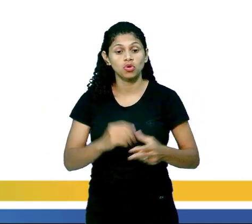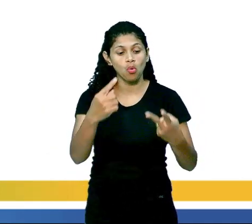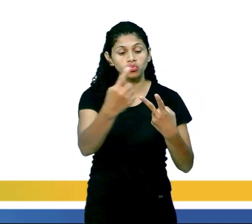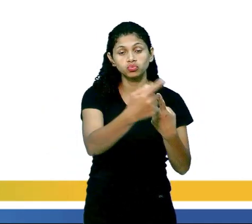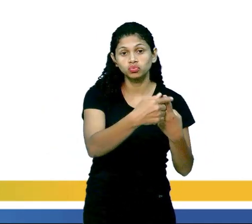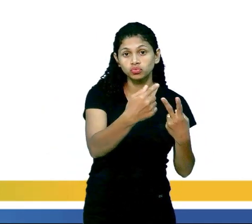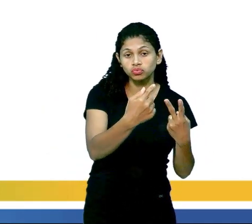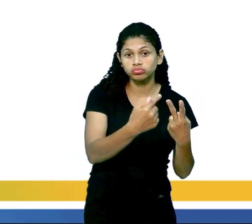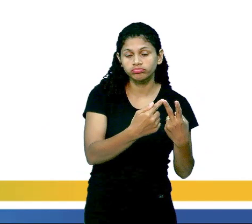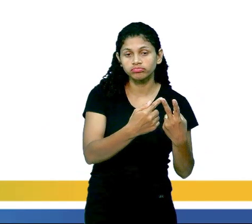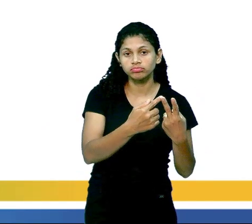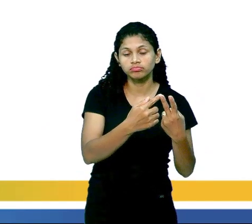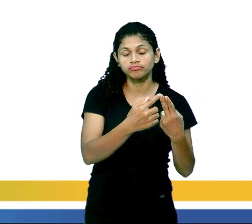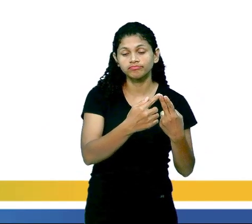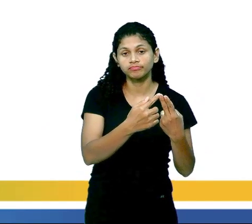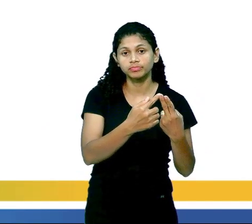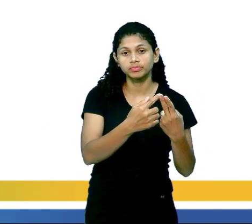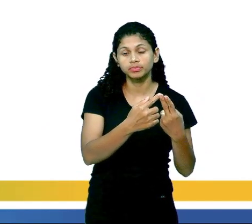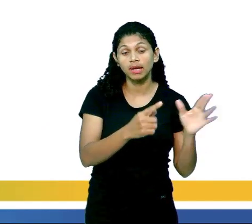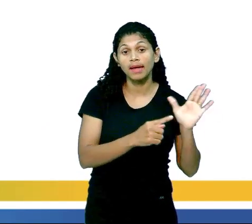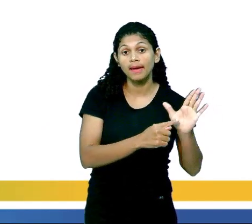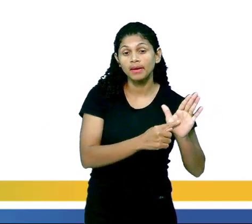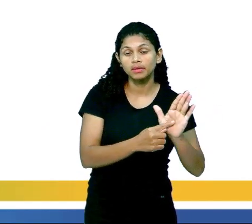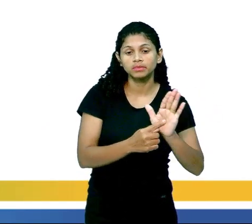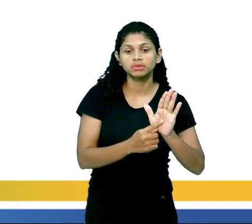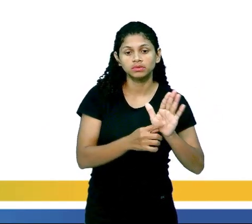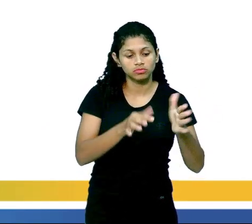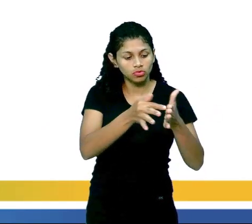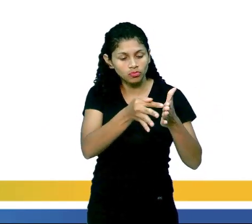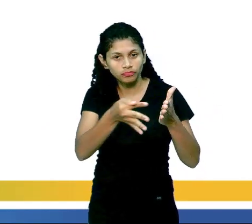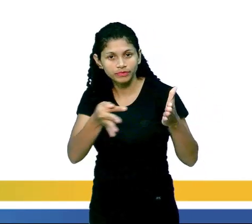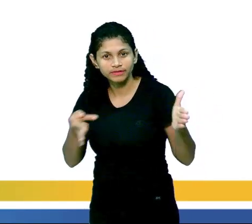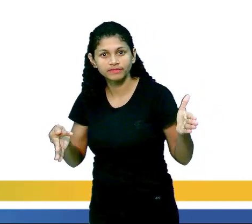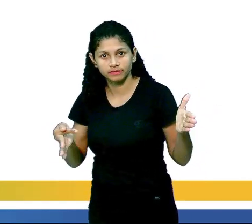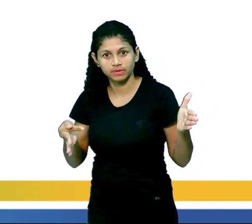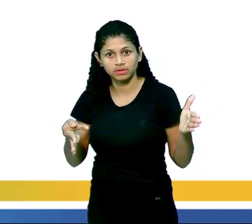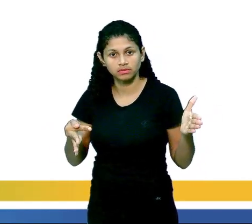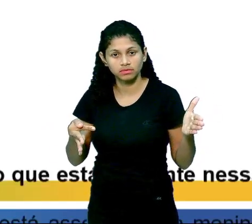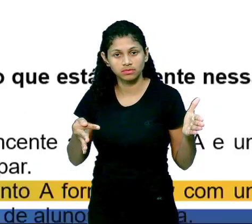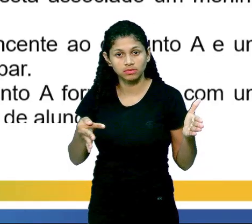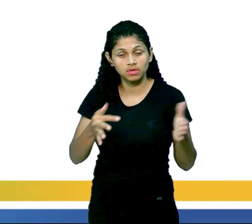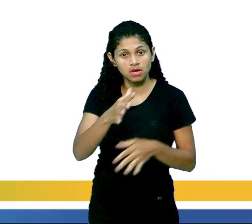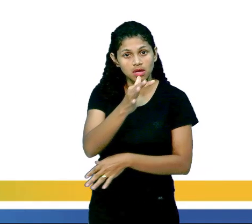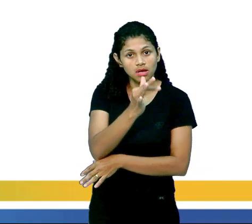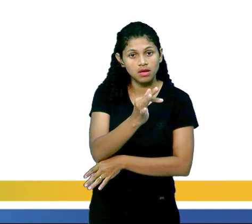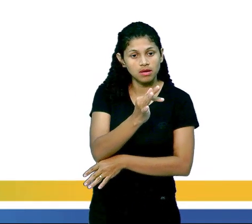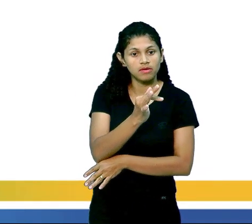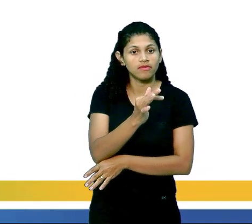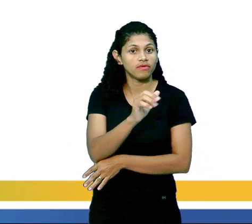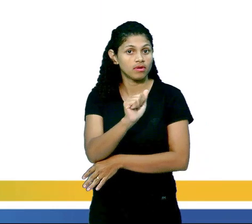representem uma função f de A em B.